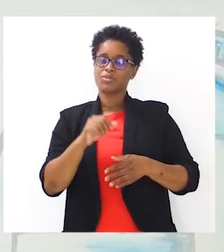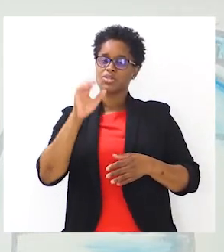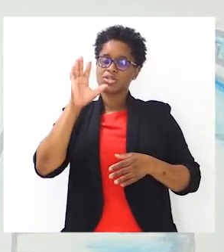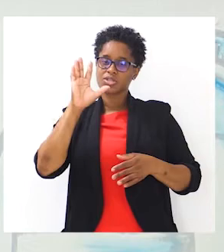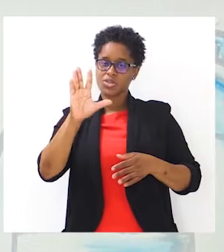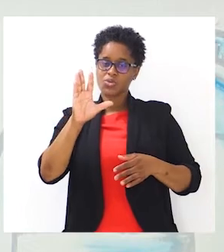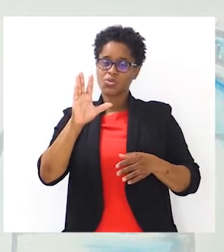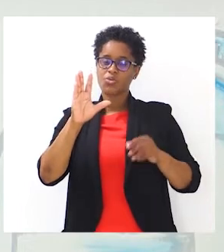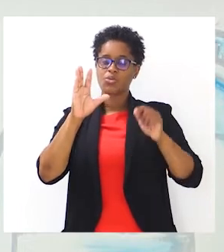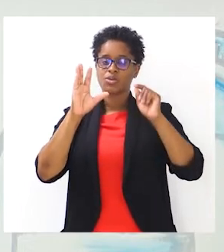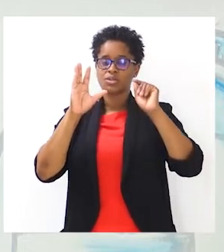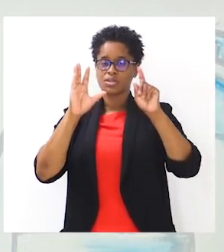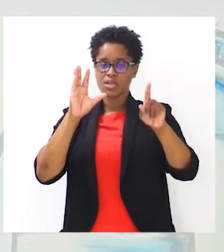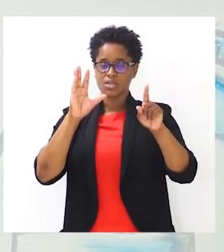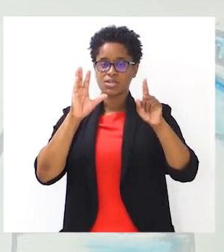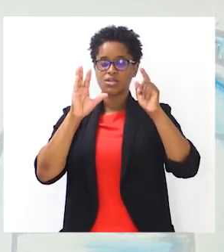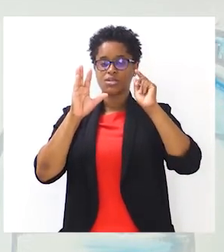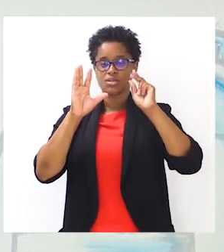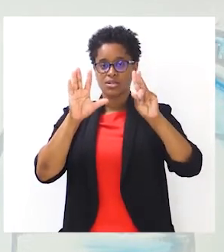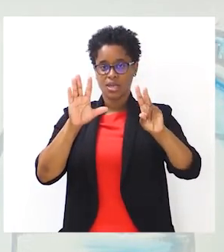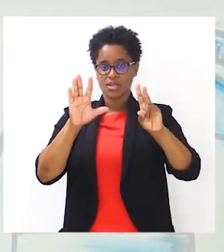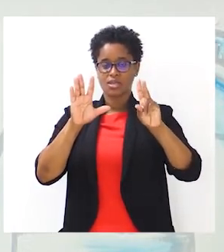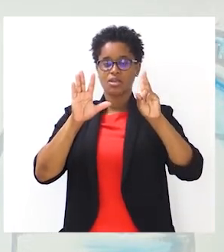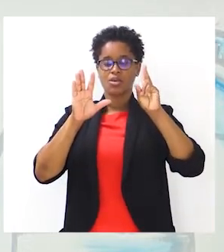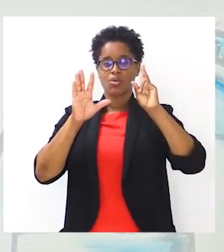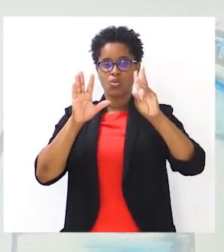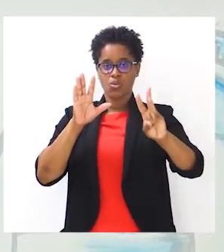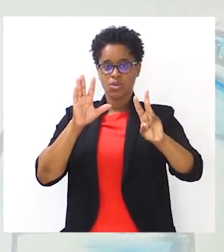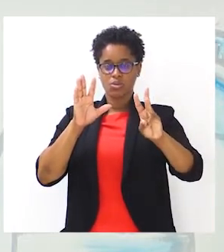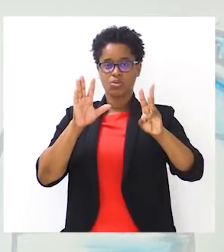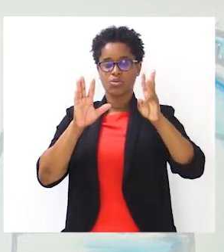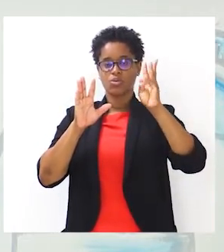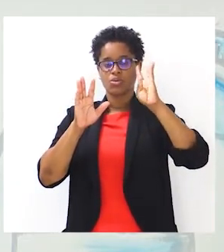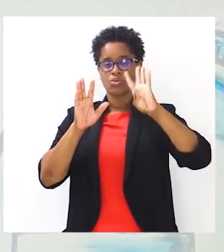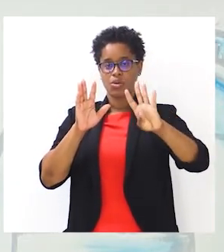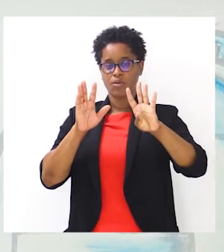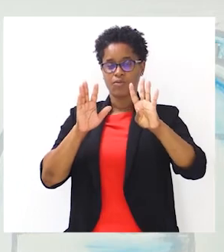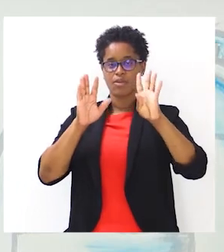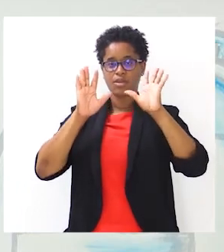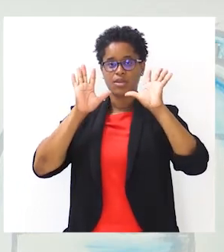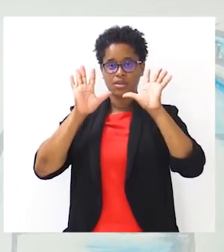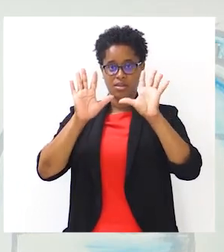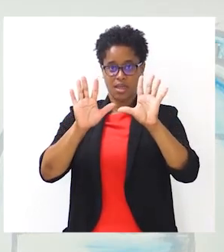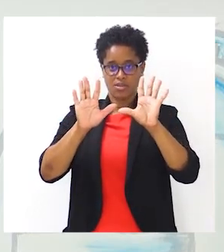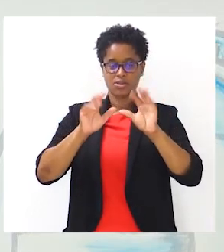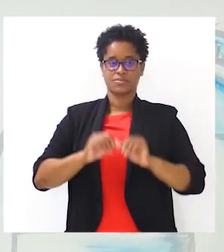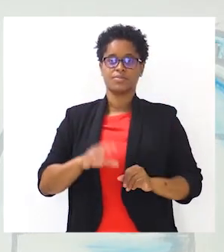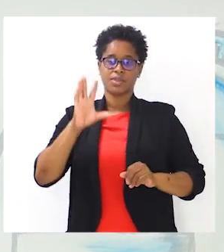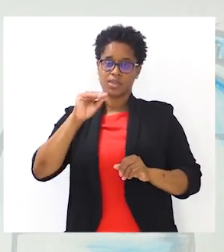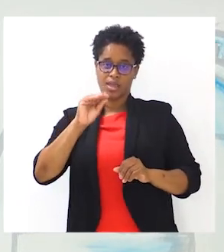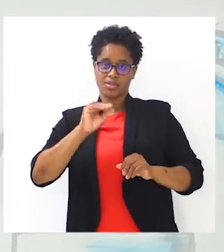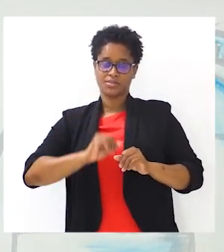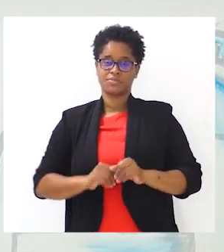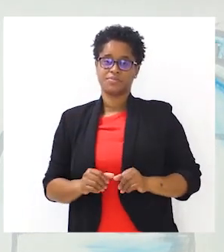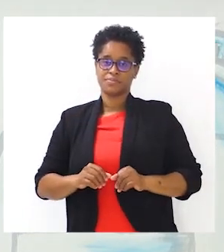4, 5, 6, 7, 8, 9, 10, não